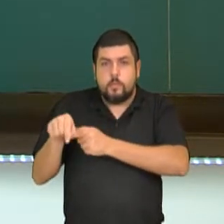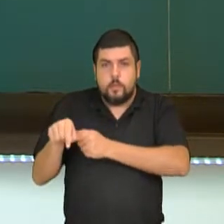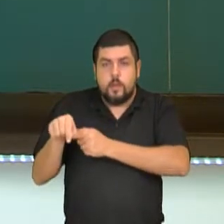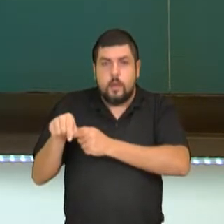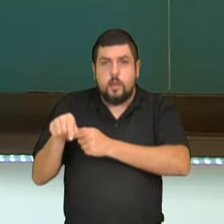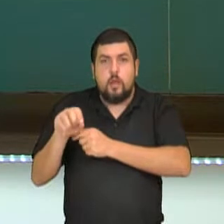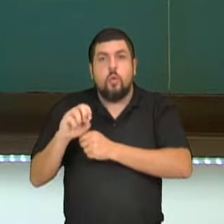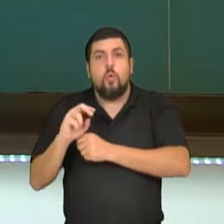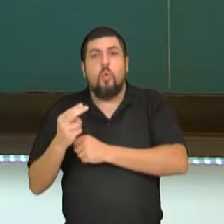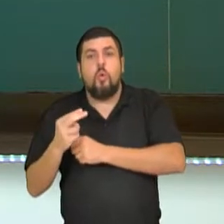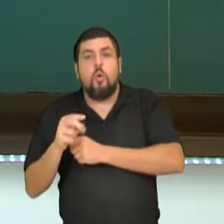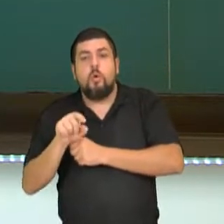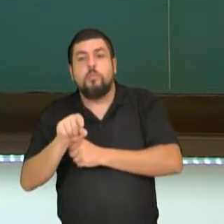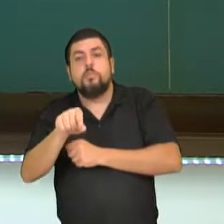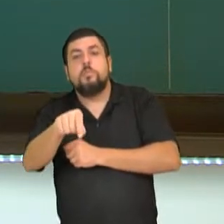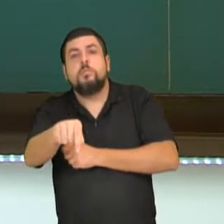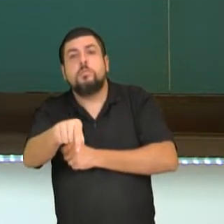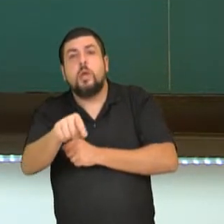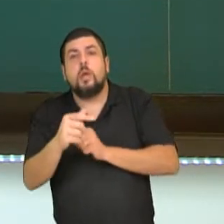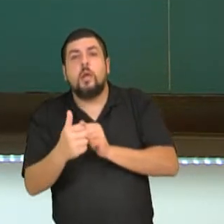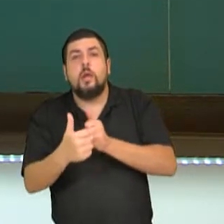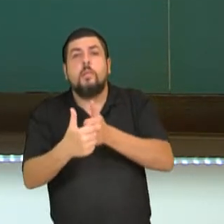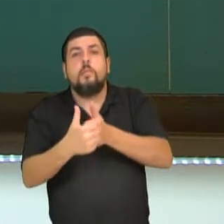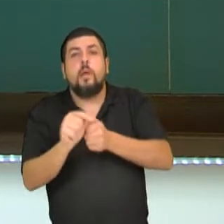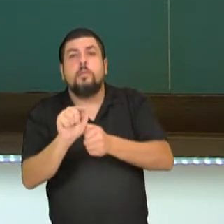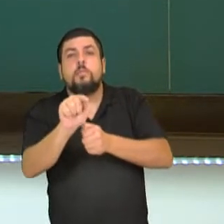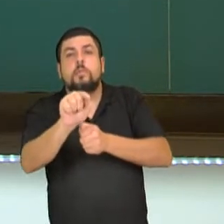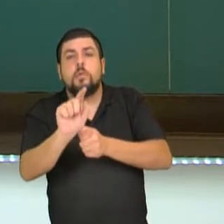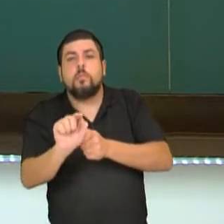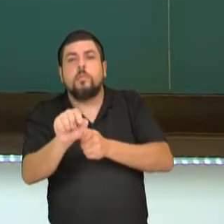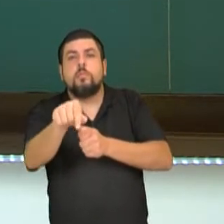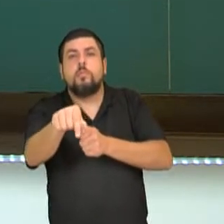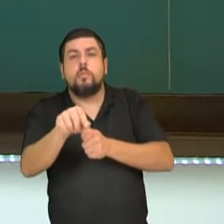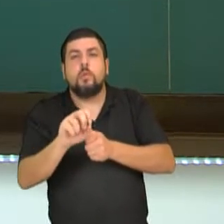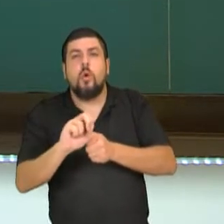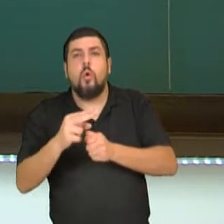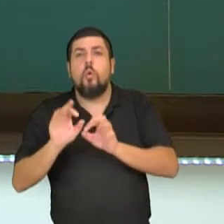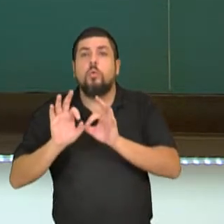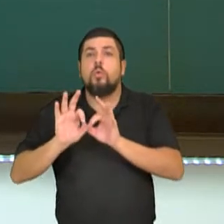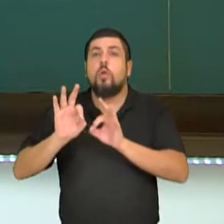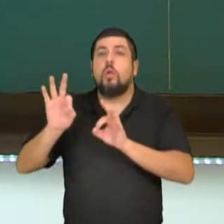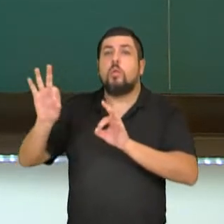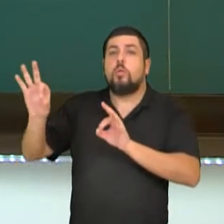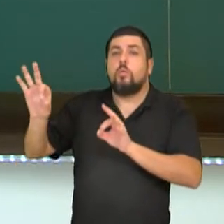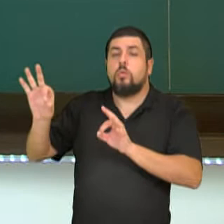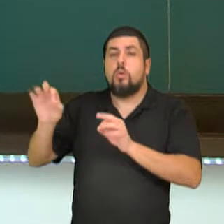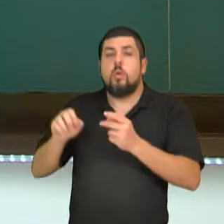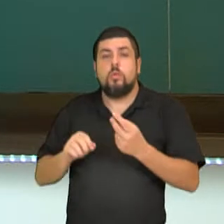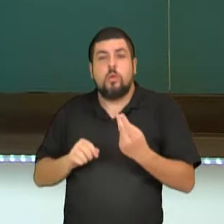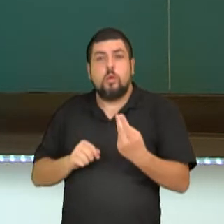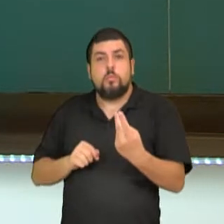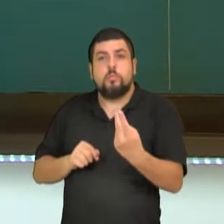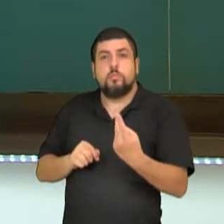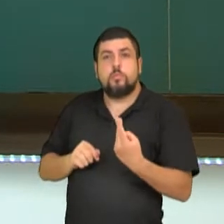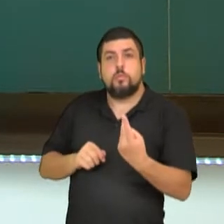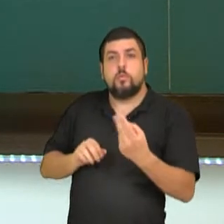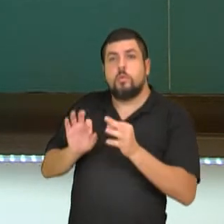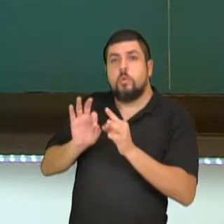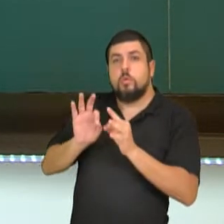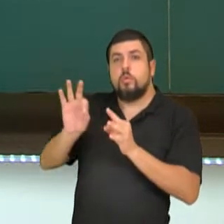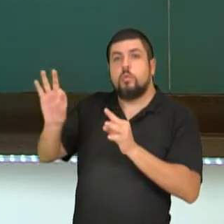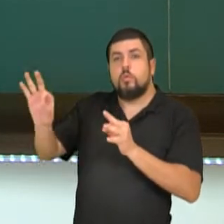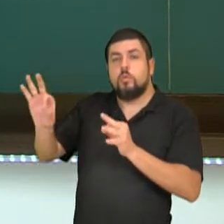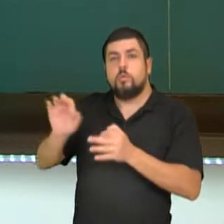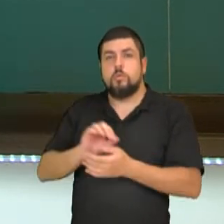da pessoa com a qual estou conversando? Ou está longe tanto de mim quanto da pessoa com a qual estou falando?